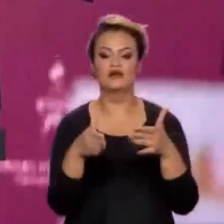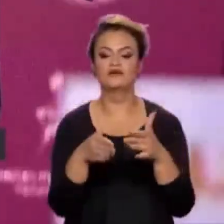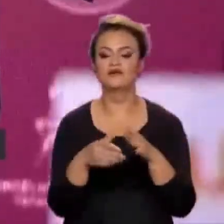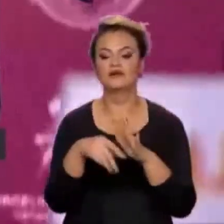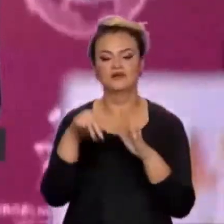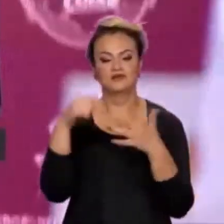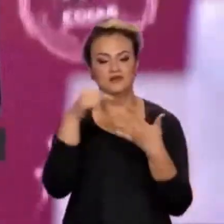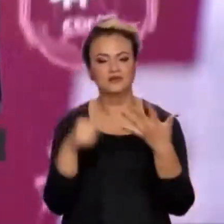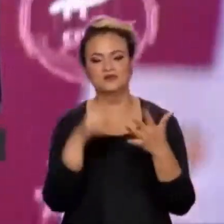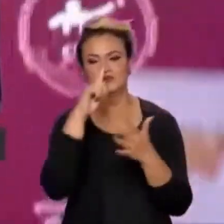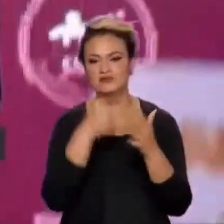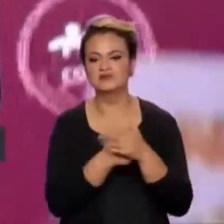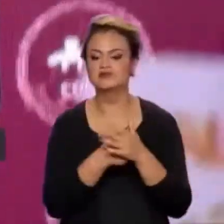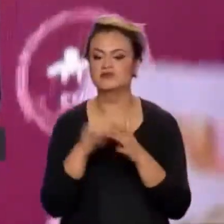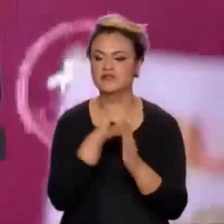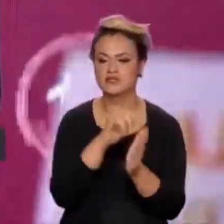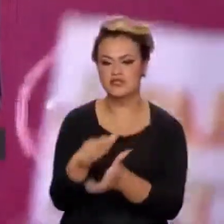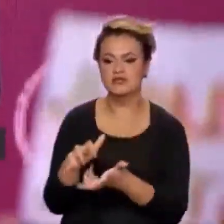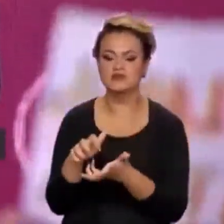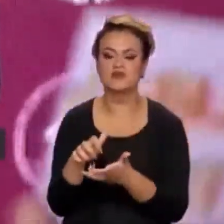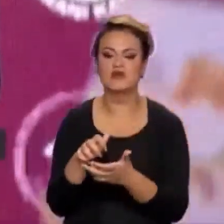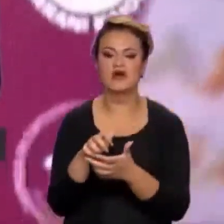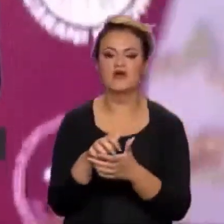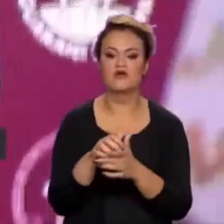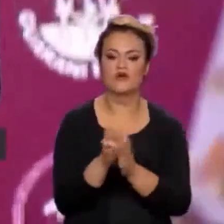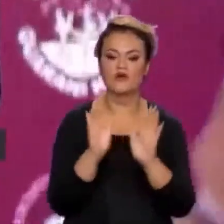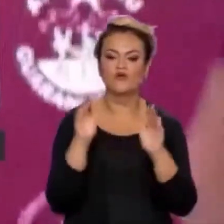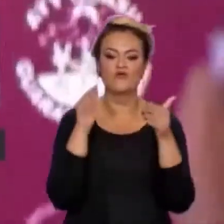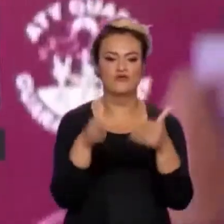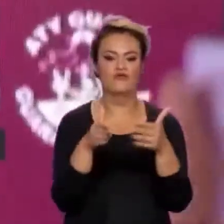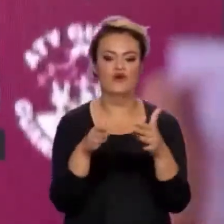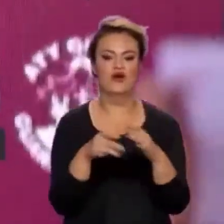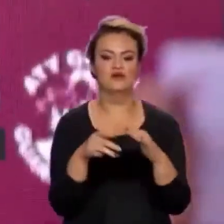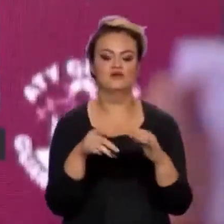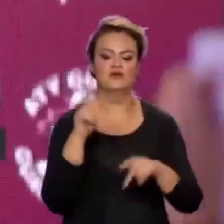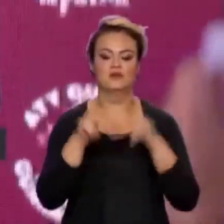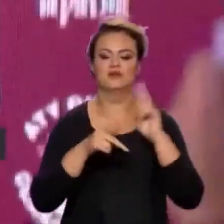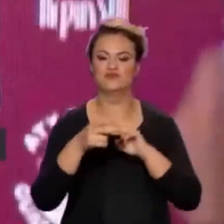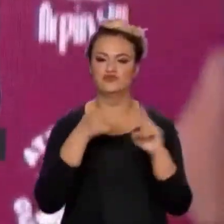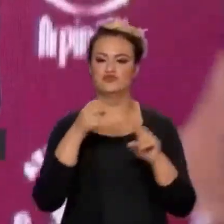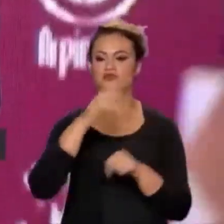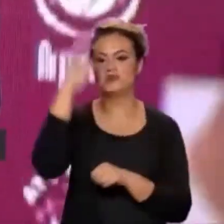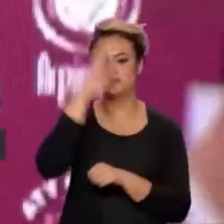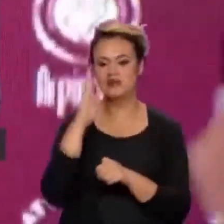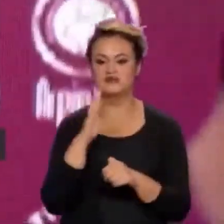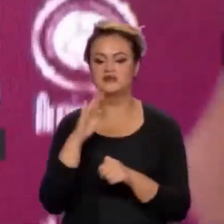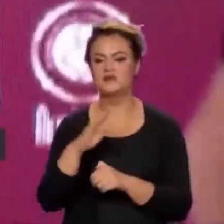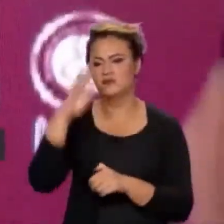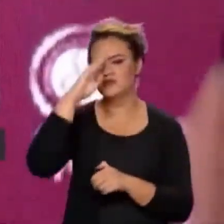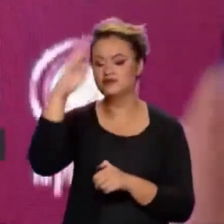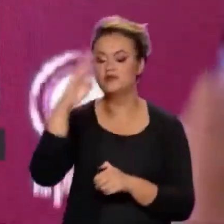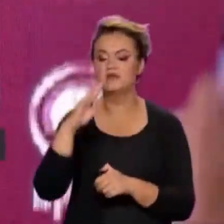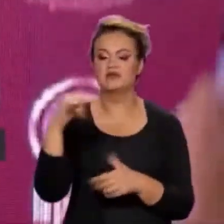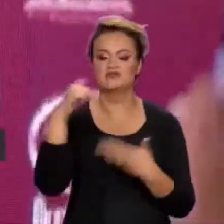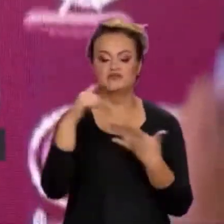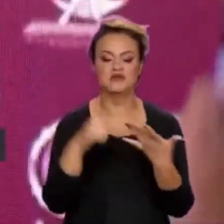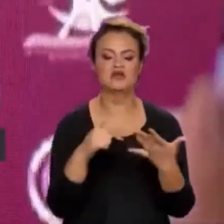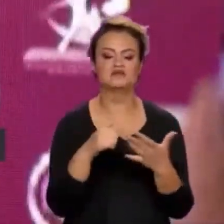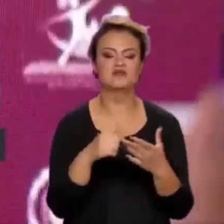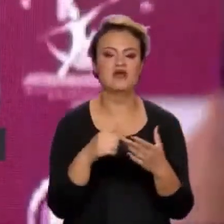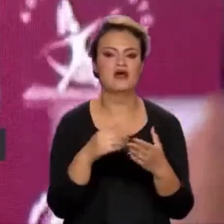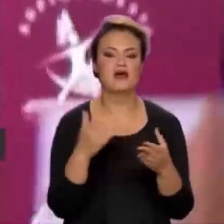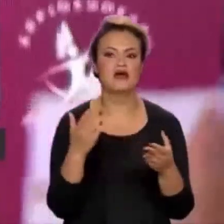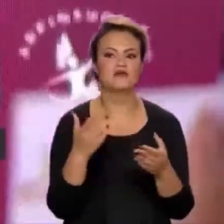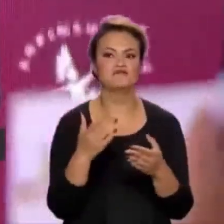cumprir todas as decisões internacionais em favor dos povos indígenas no Brasil, em especial as medidas